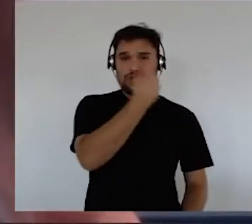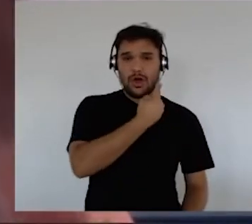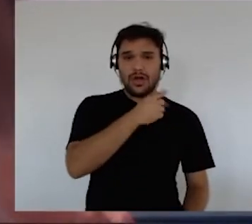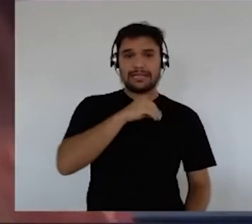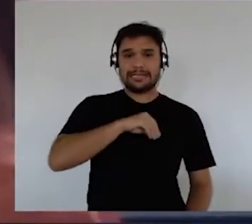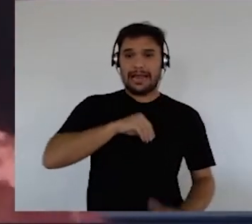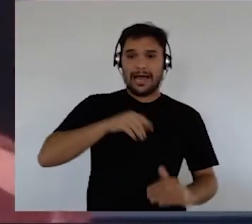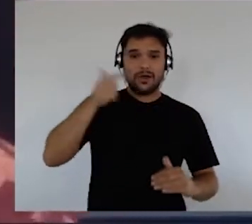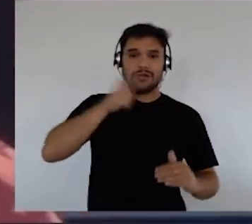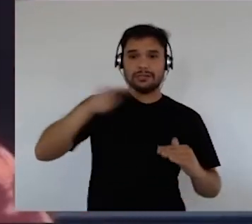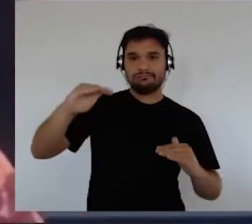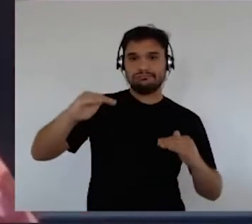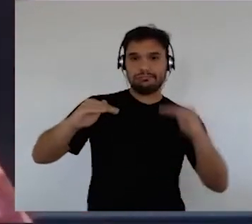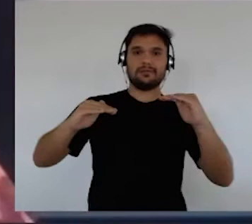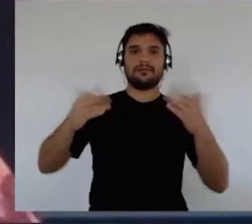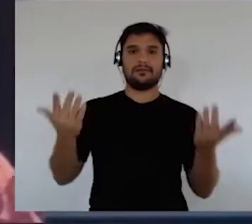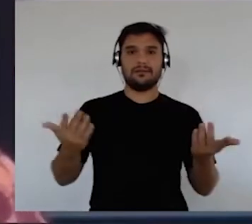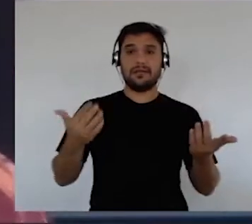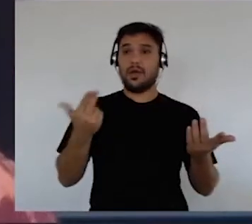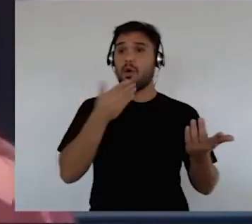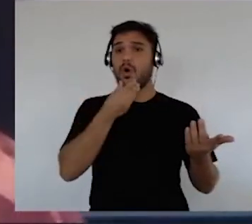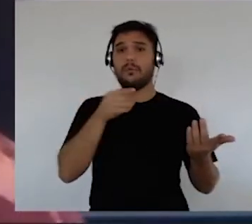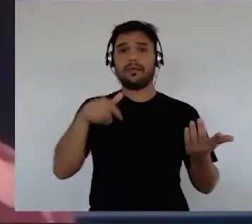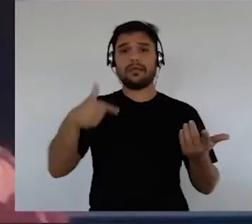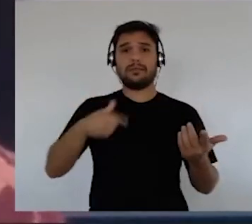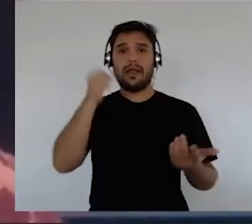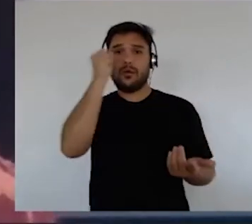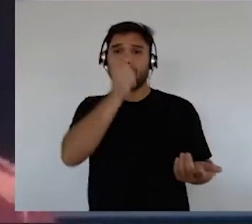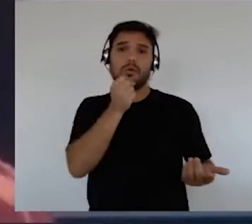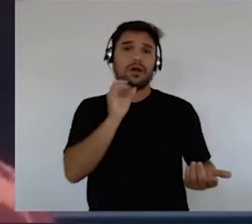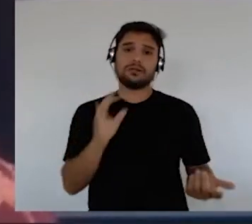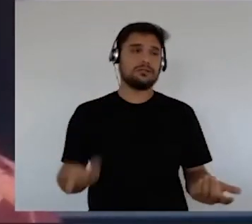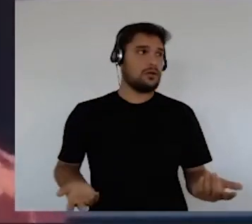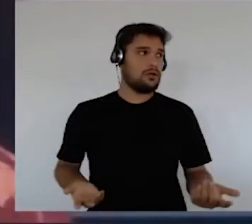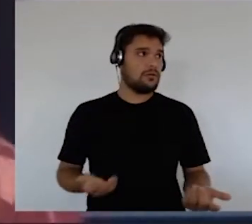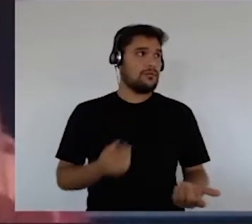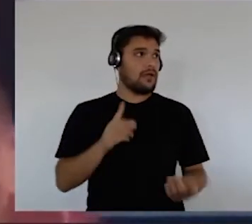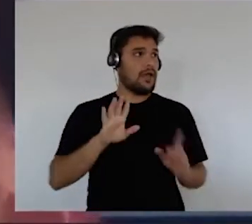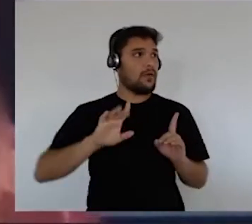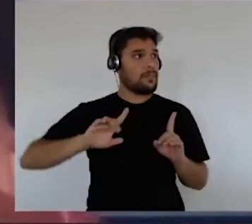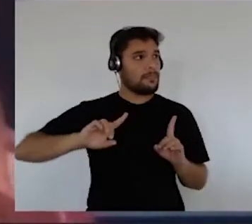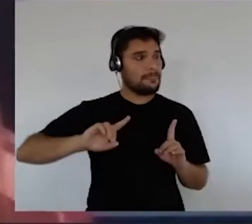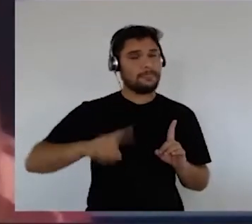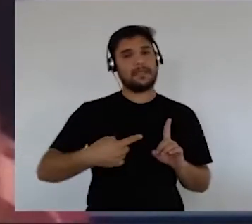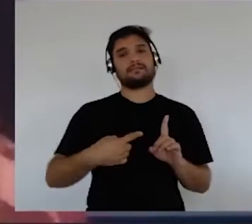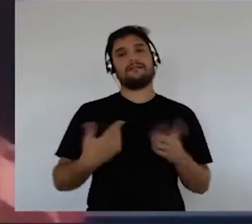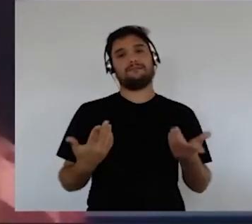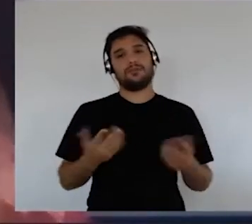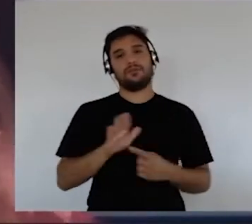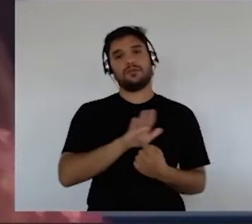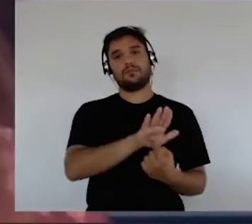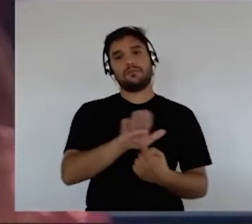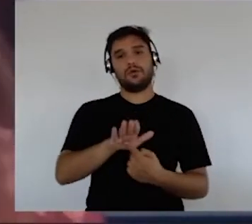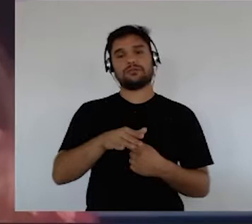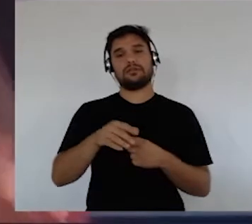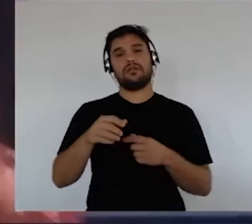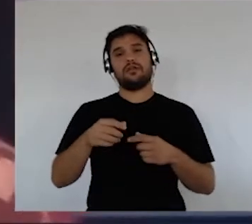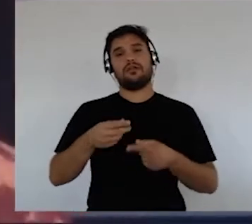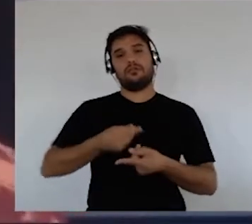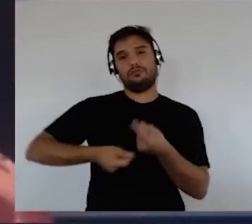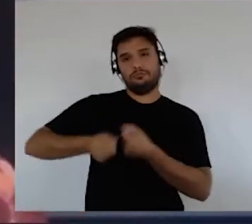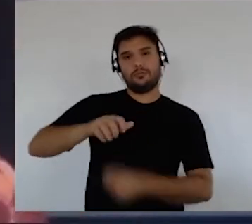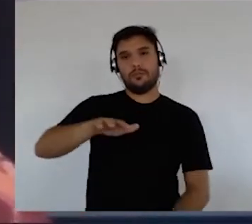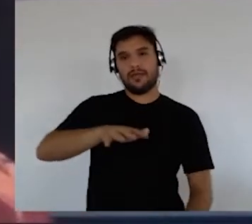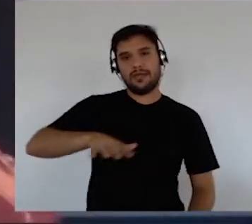o mesmo que um homem, né, trabalhando 8 horas. Então, esse é um desafio também que se coloca no mercado, né,